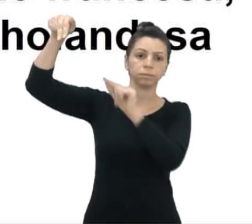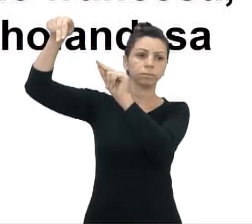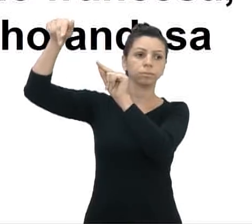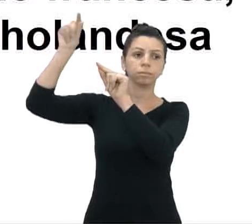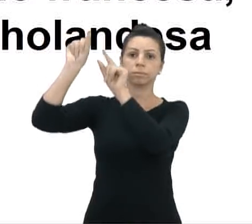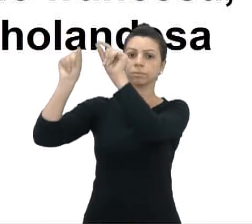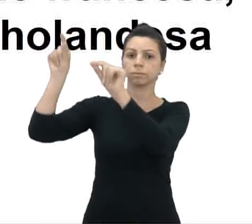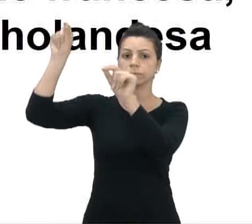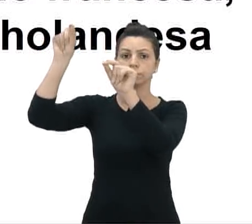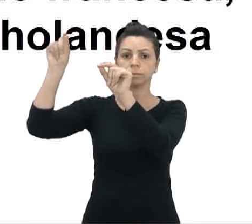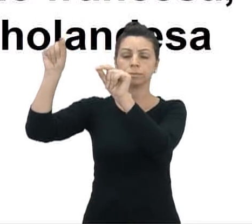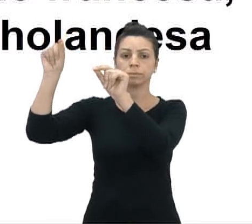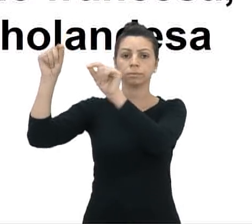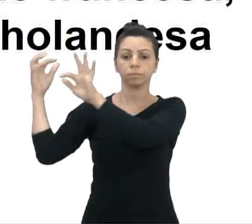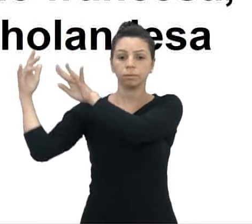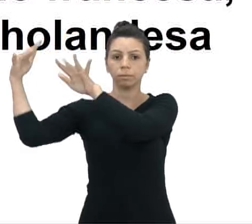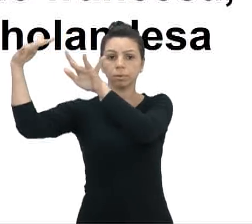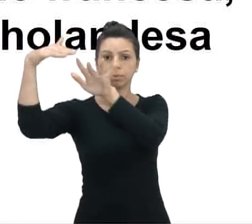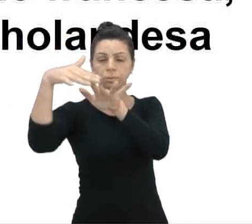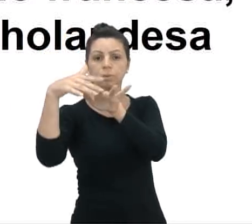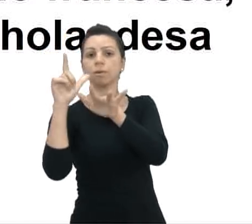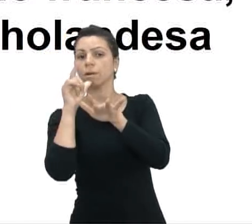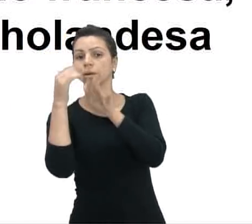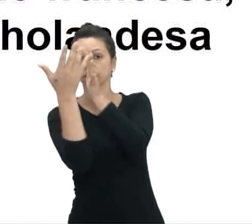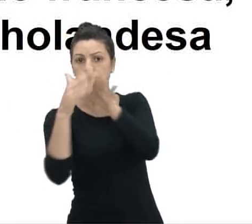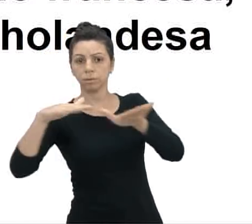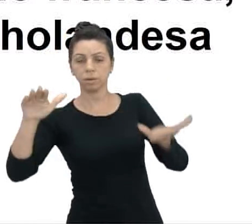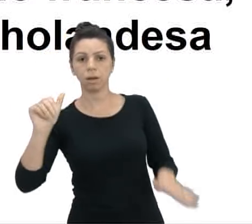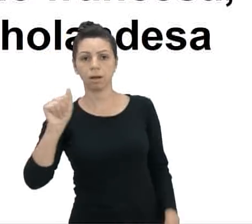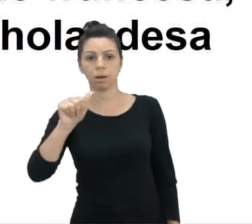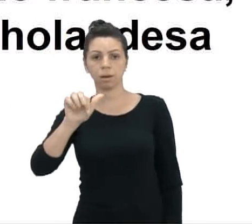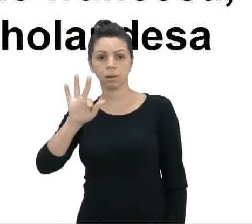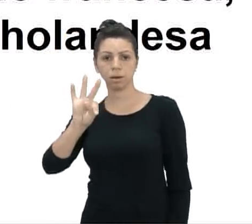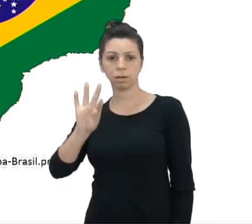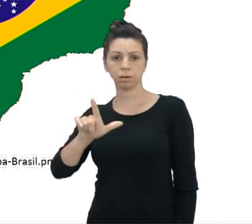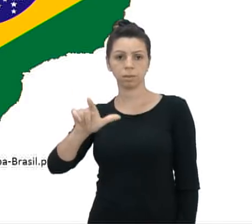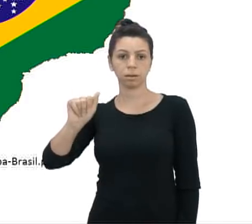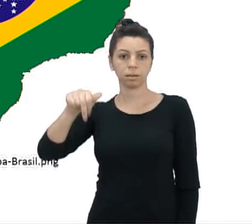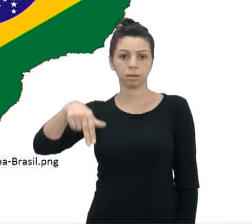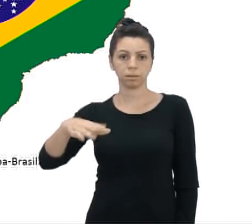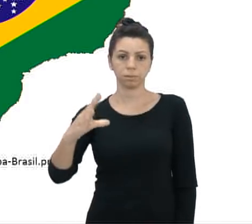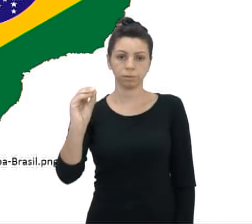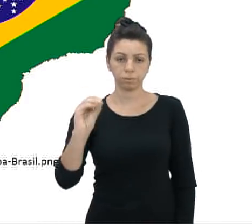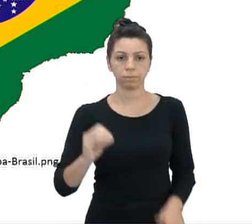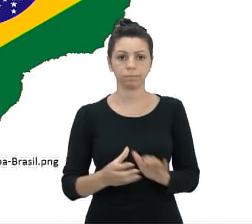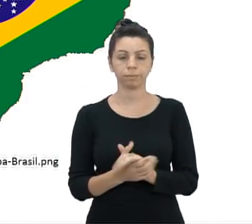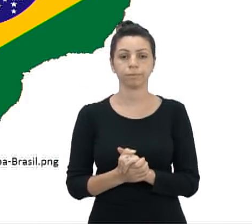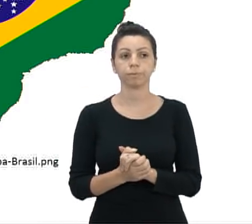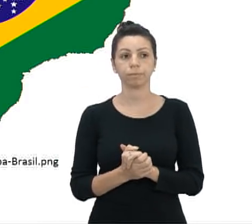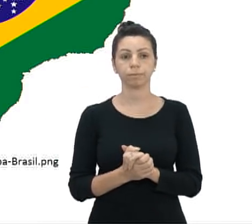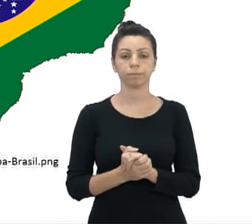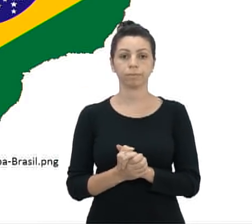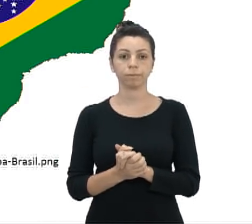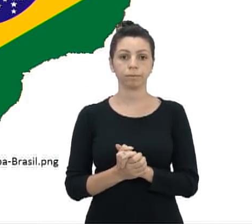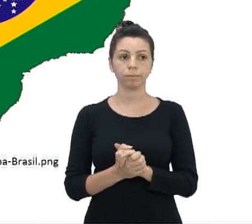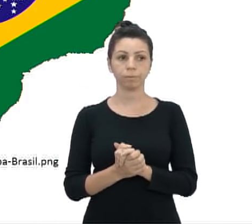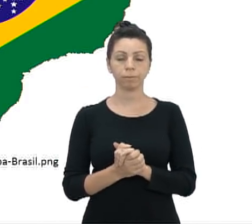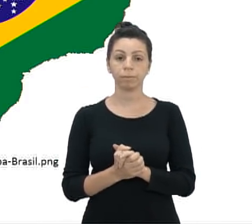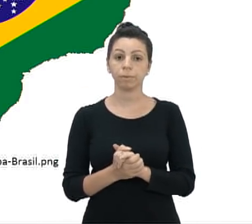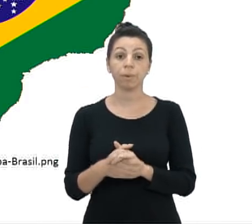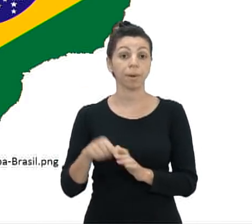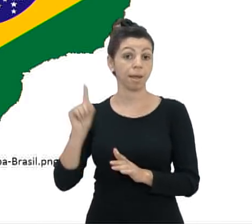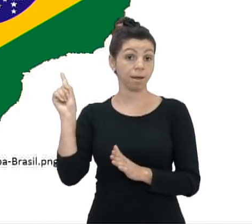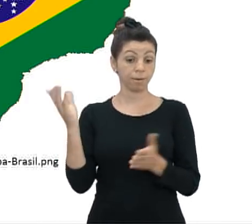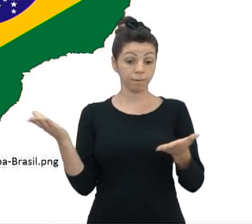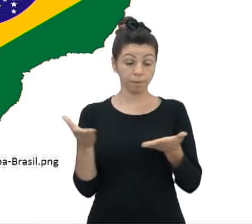sendo banhados pelo Oceano Atlântico, ao norte aqui do Brasil. E, por fim, aqui nós temos o